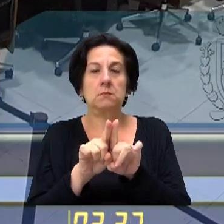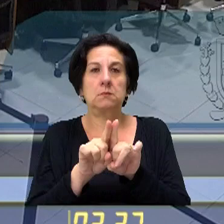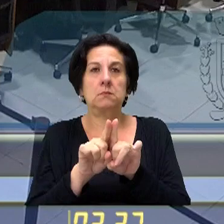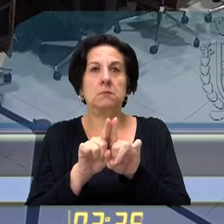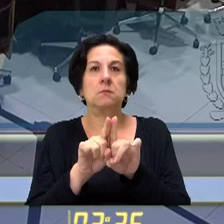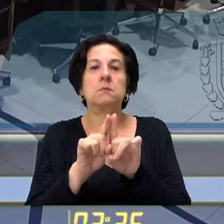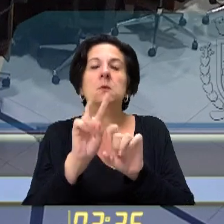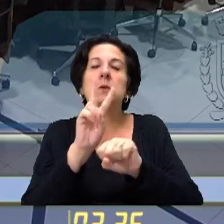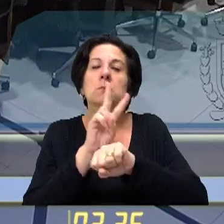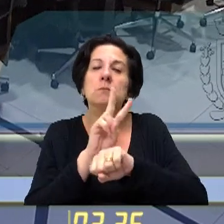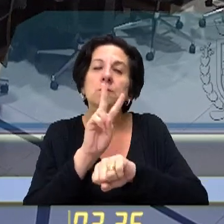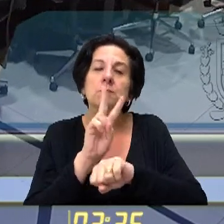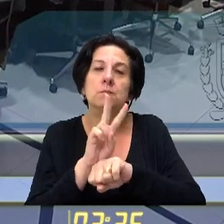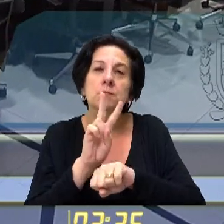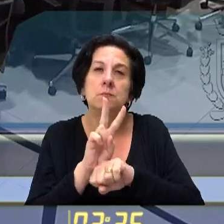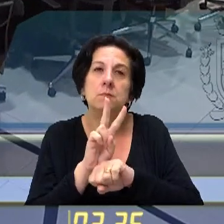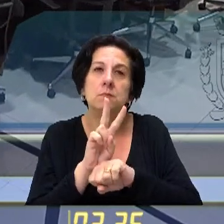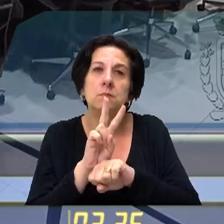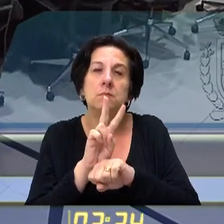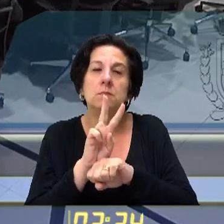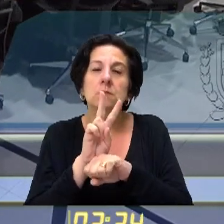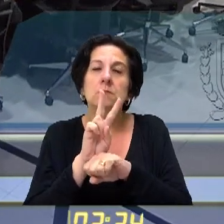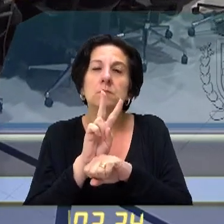do autocuidados e